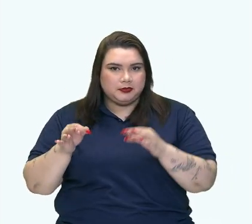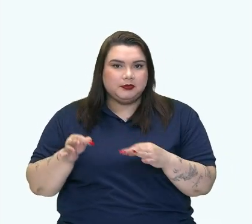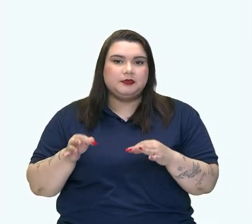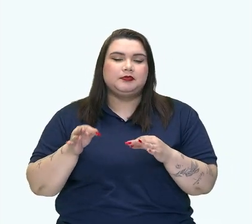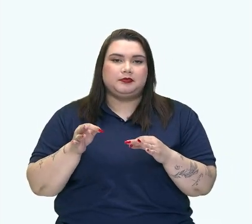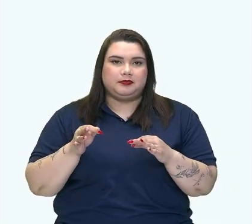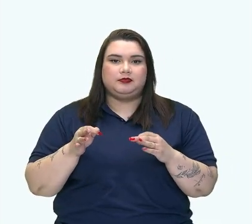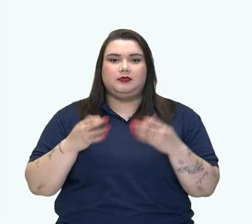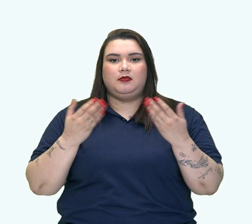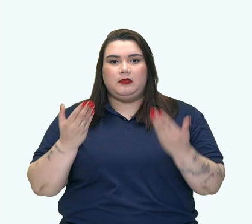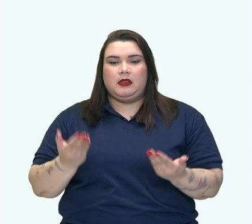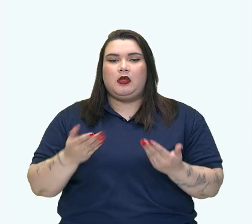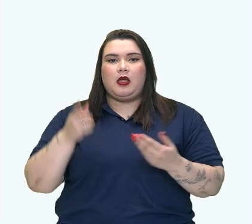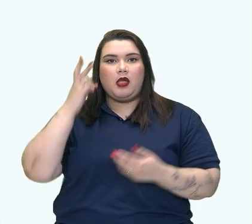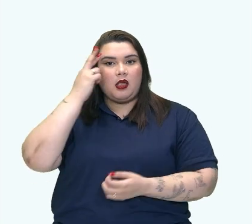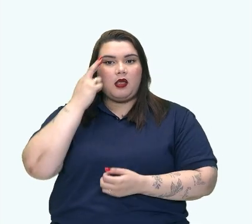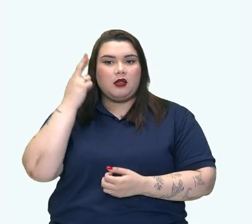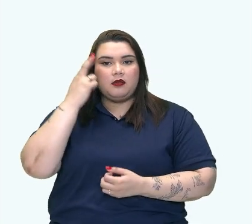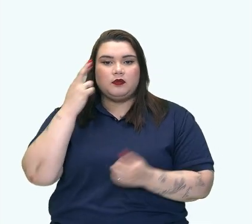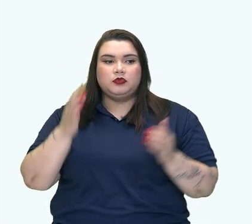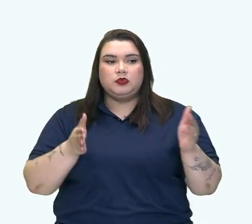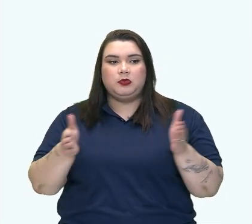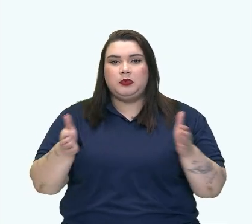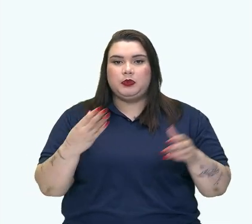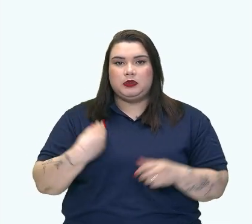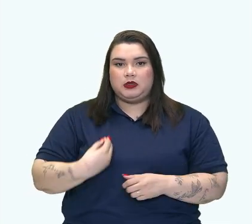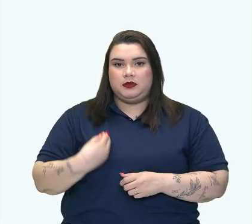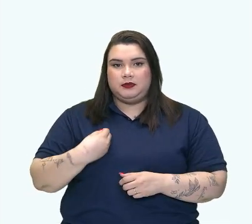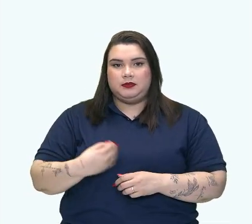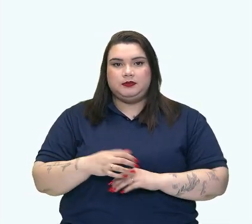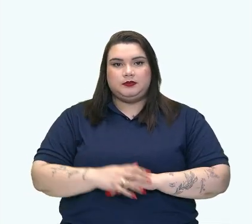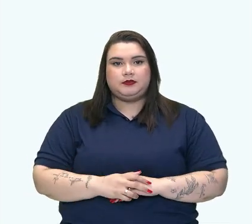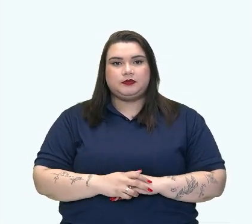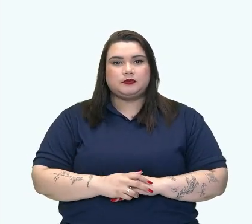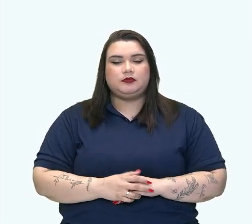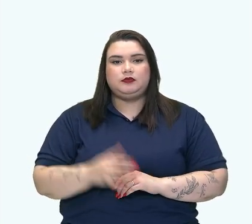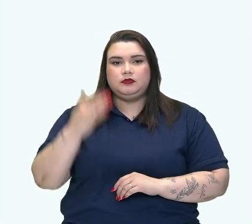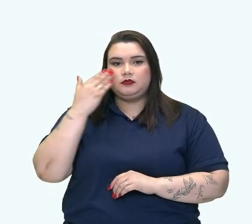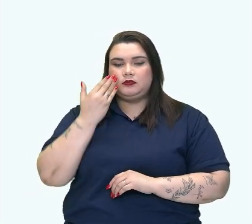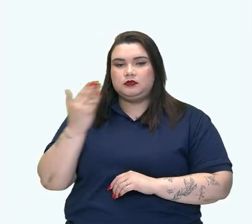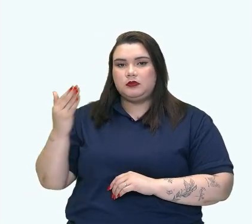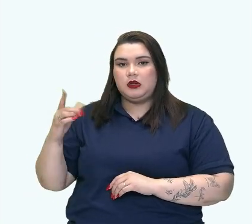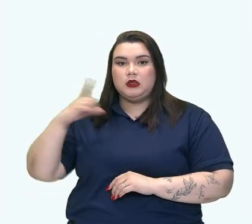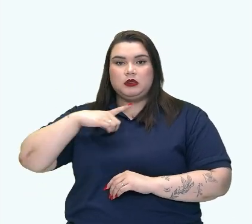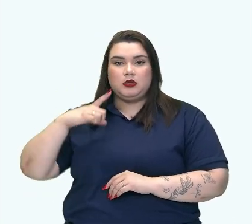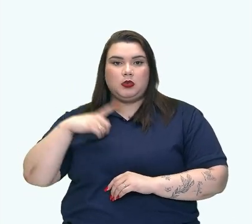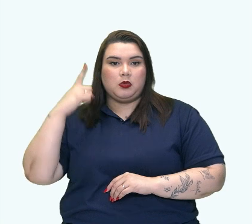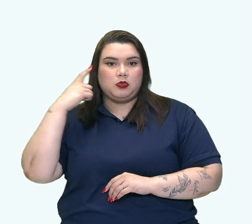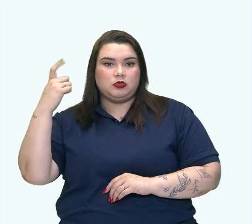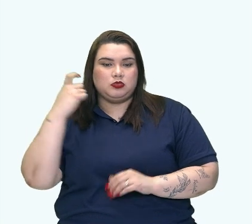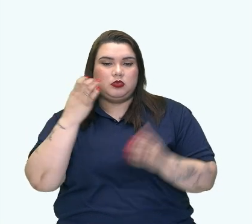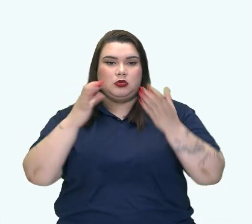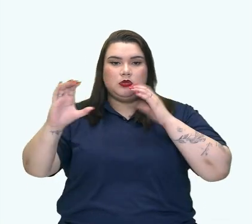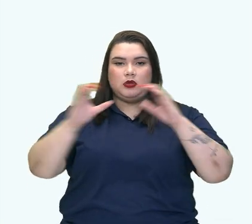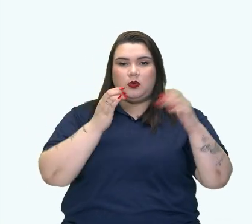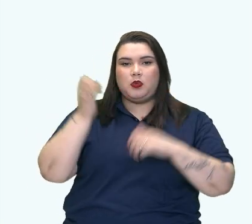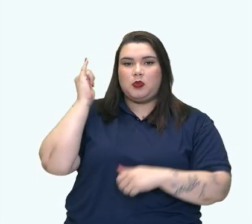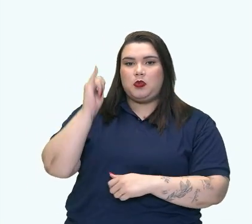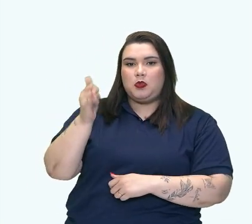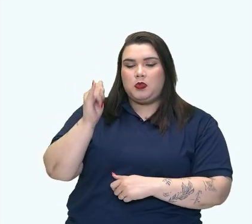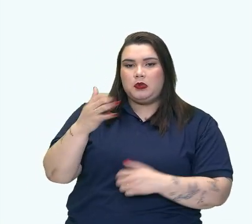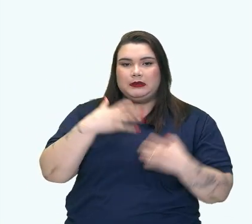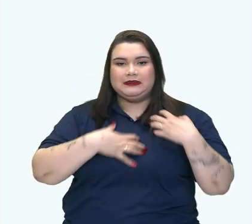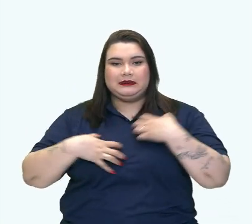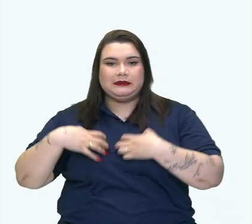uma reflexão sobre o próprio ciclo da vida. Temos essa outra, com som, cantem, contem,